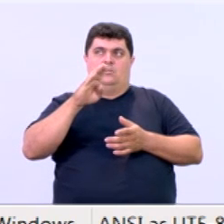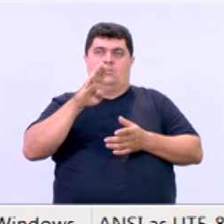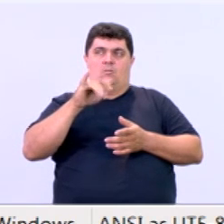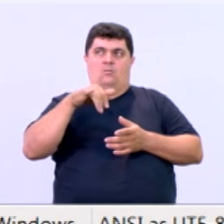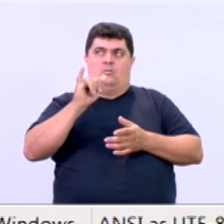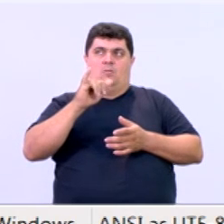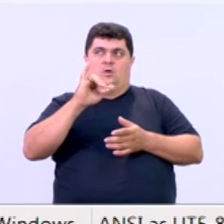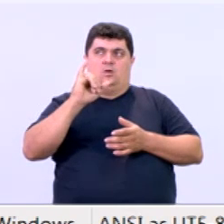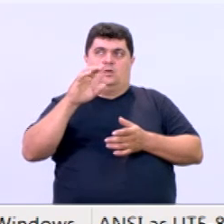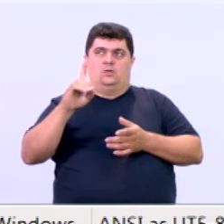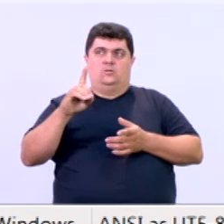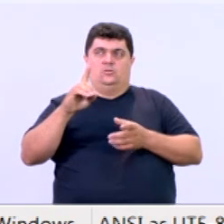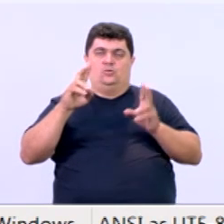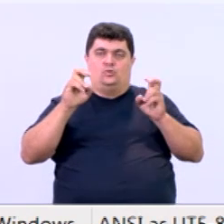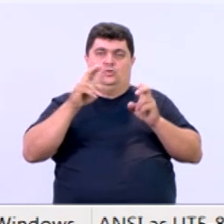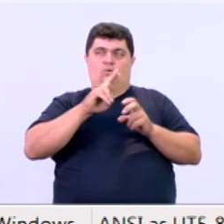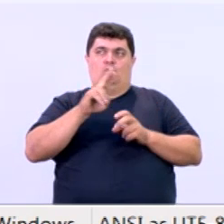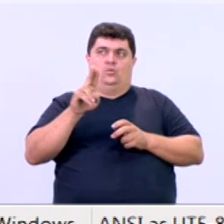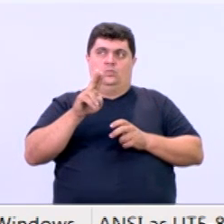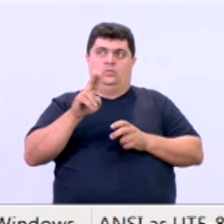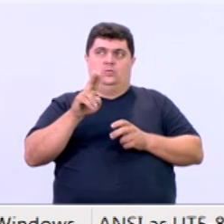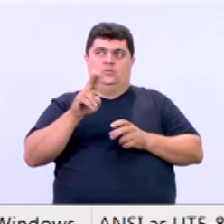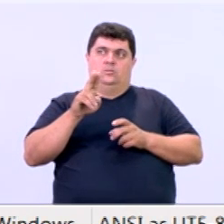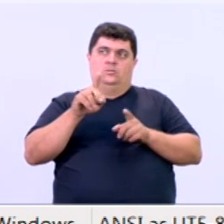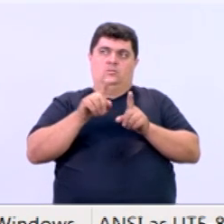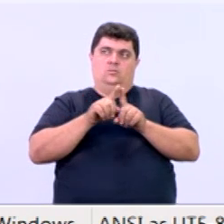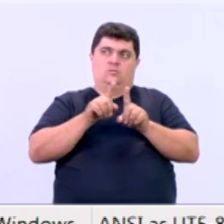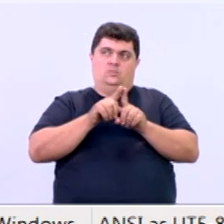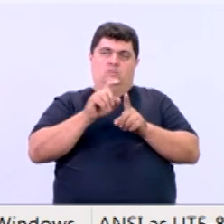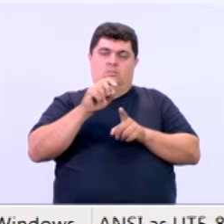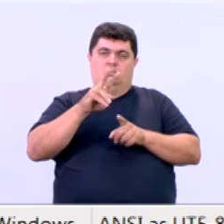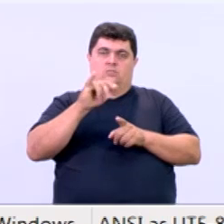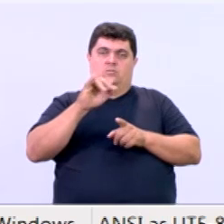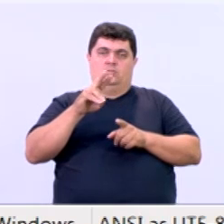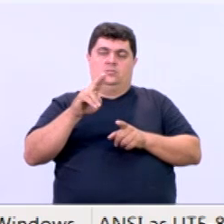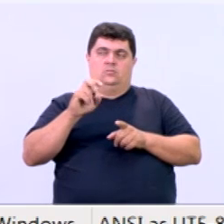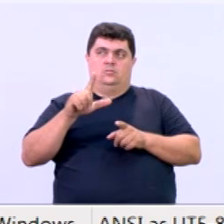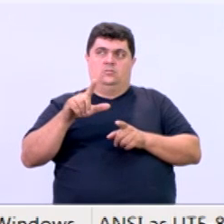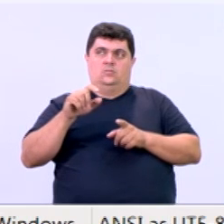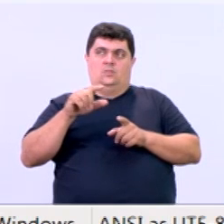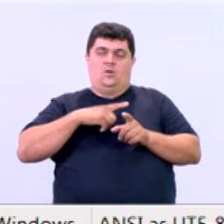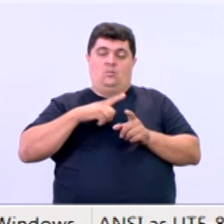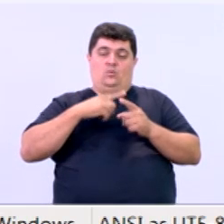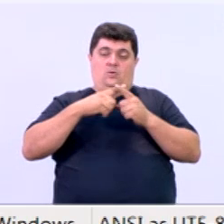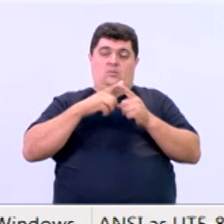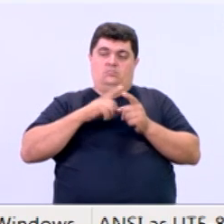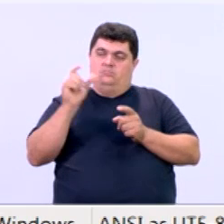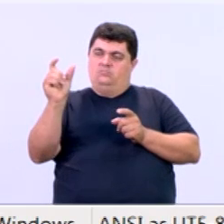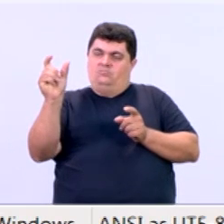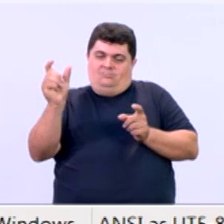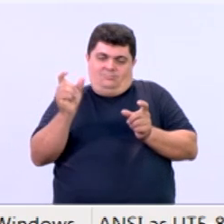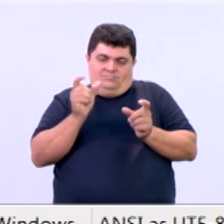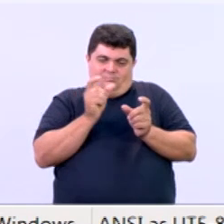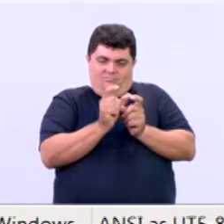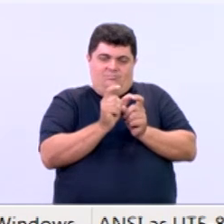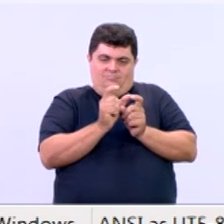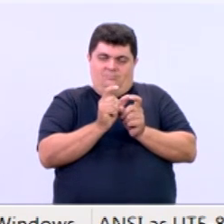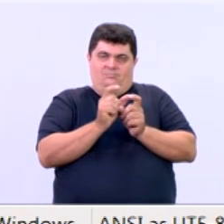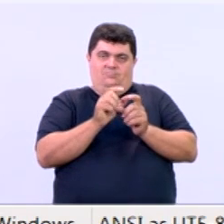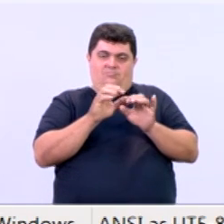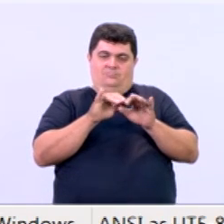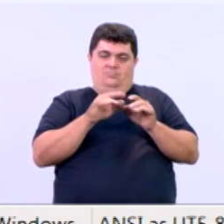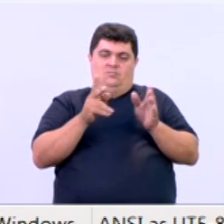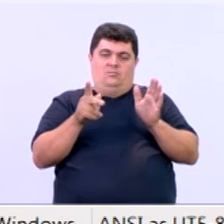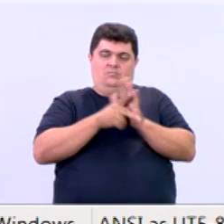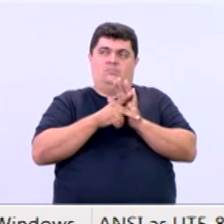é nome.value. Isso significa .value que eu estou pegando o valor do que foi digitado no